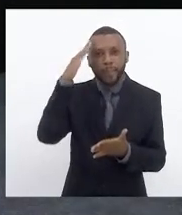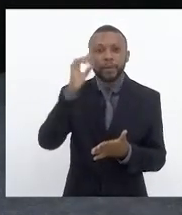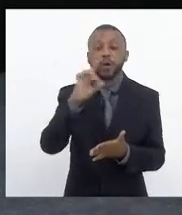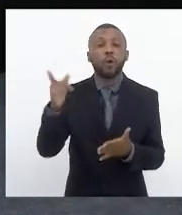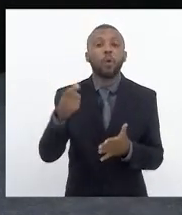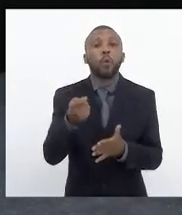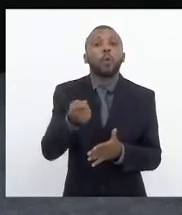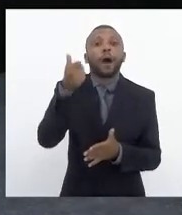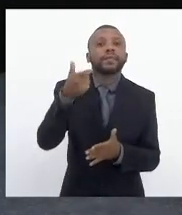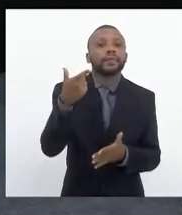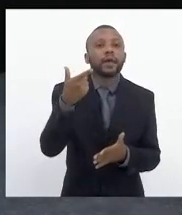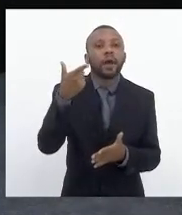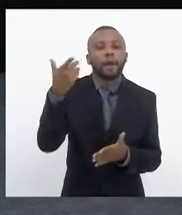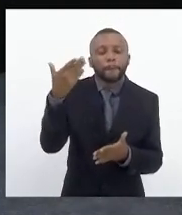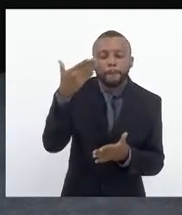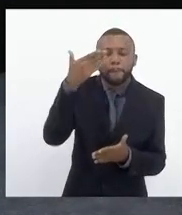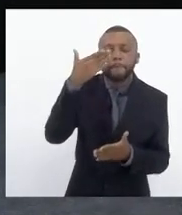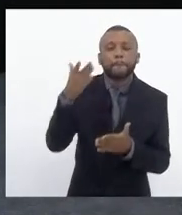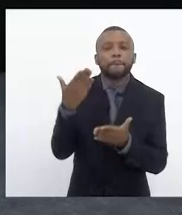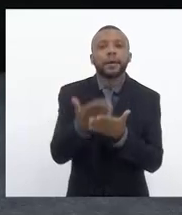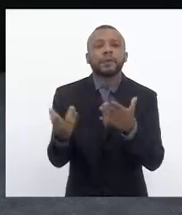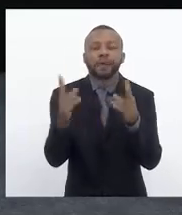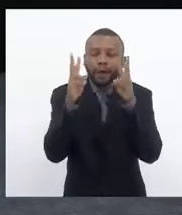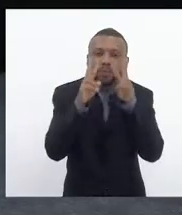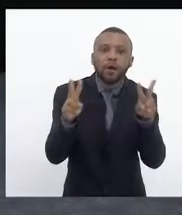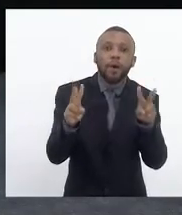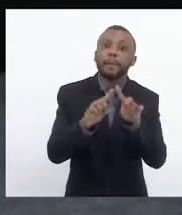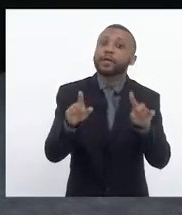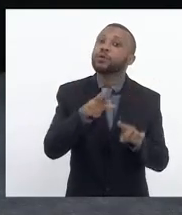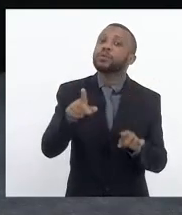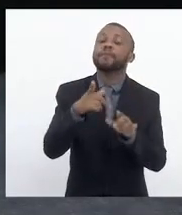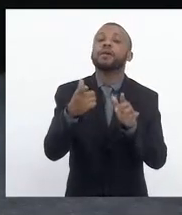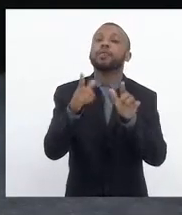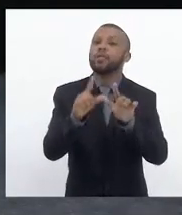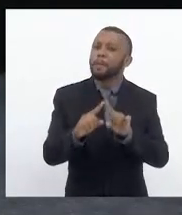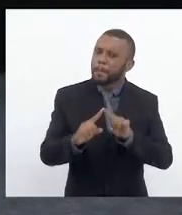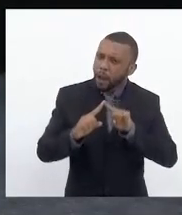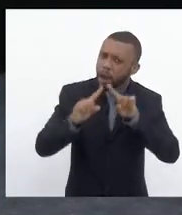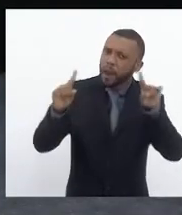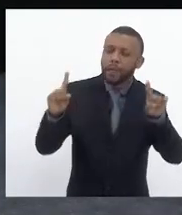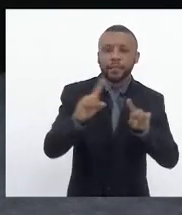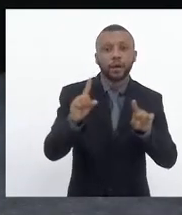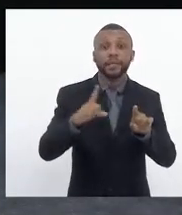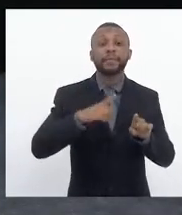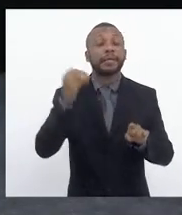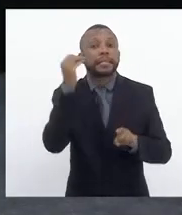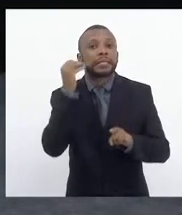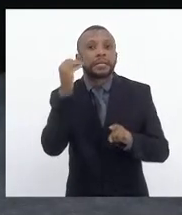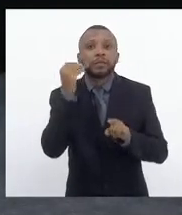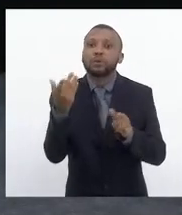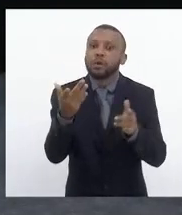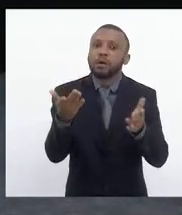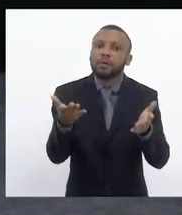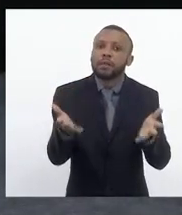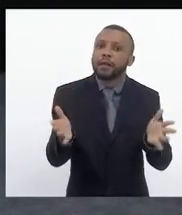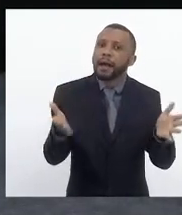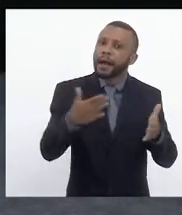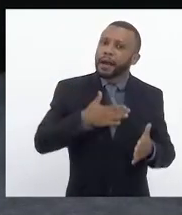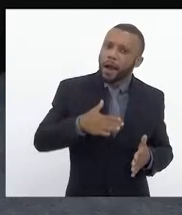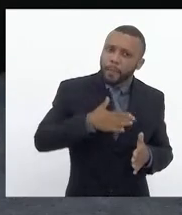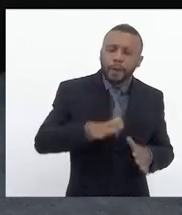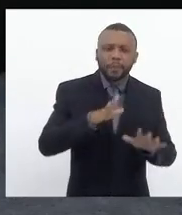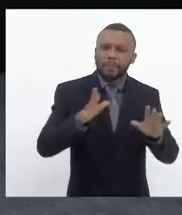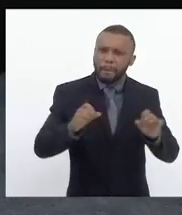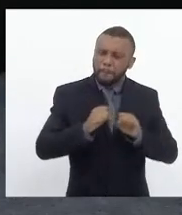fiquei cego mas não porque eu tava fazendo uma sublevação que eu estava contendo ônibus assaltados de servidores que